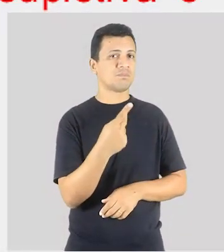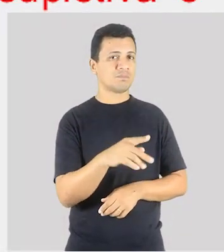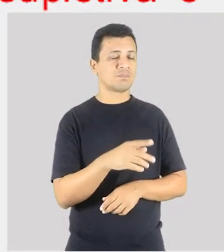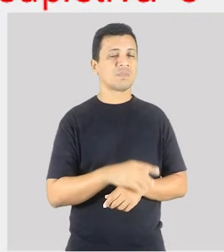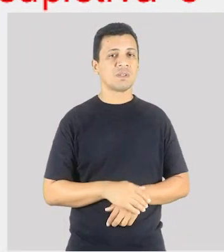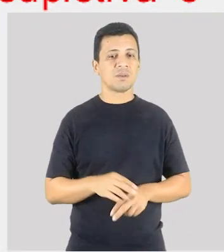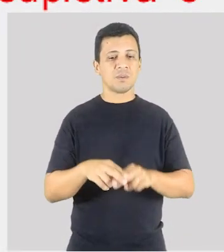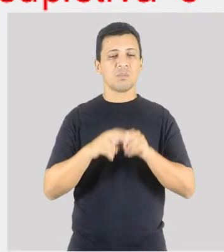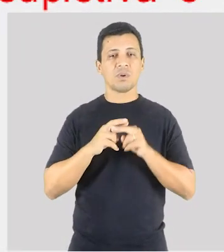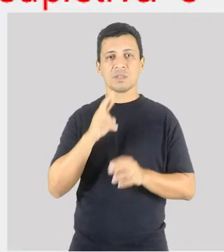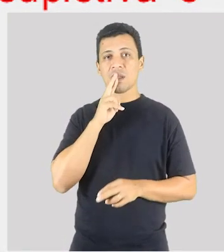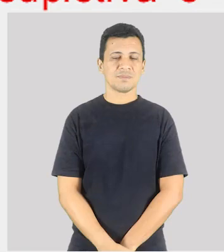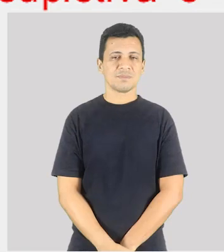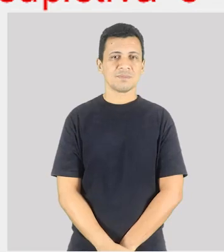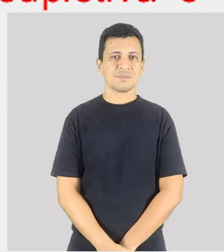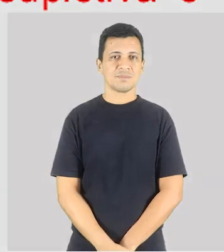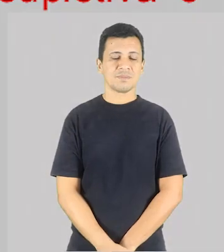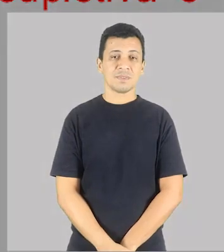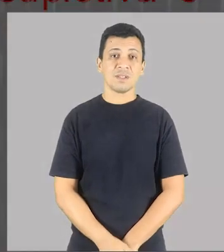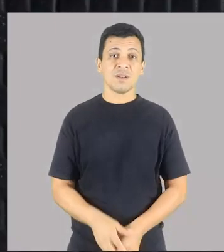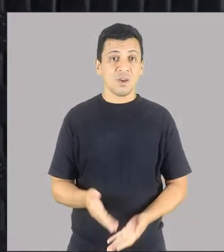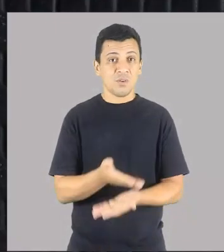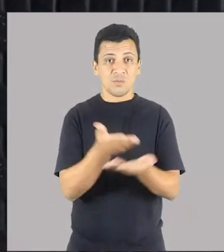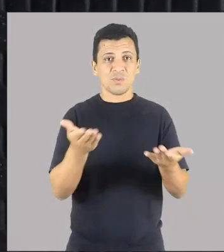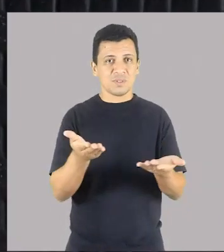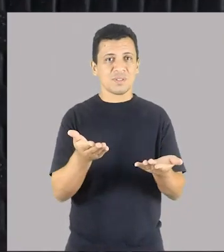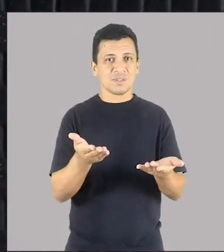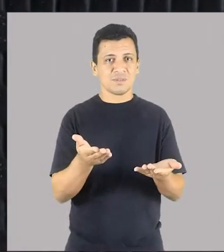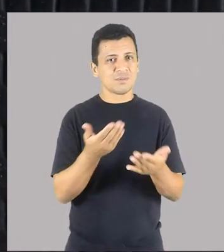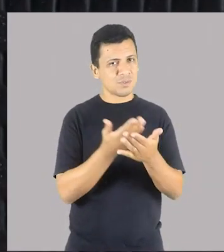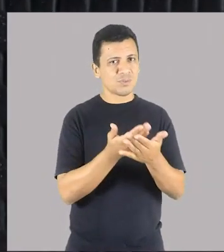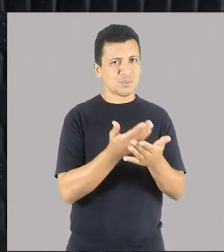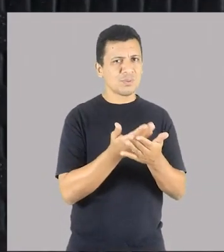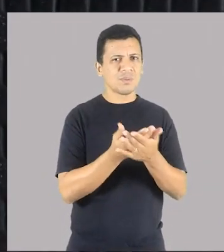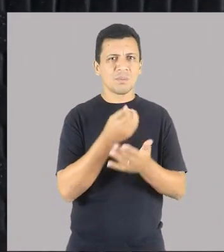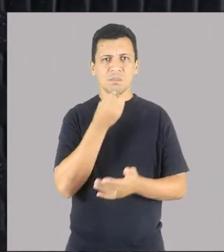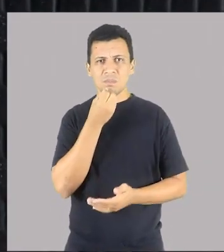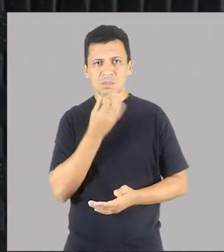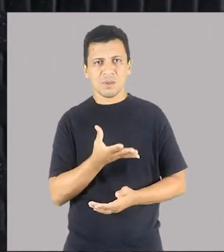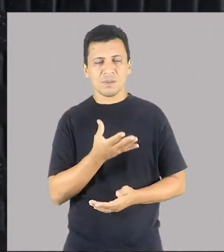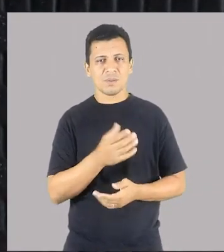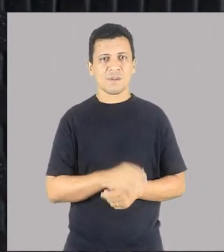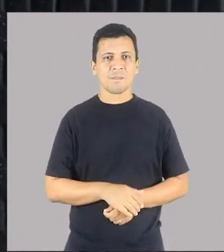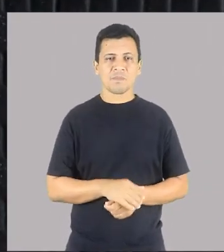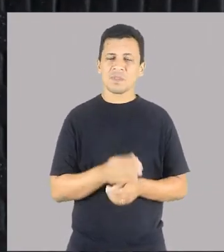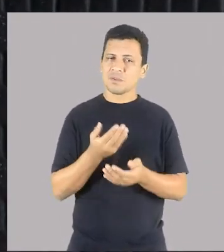Então, portanto, a letra B é a correta. Eu espero que vocês tenham tido bons estudos,